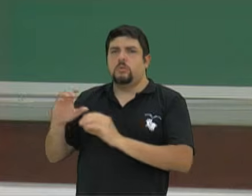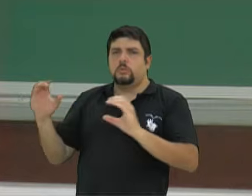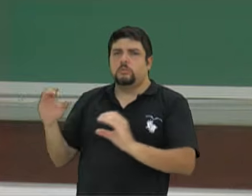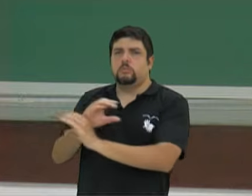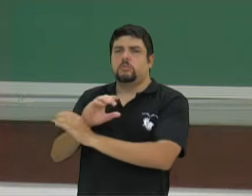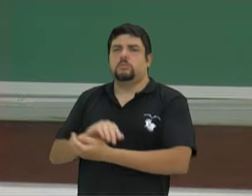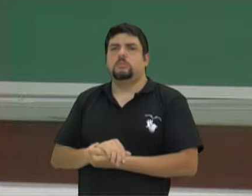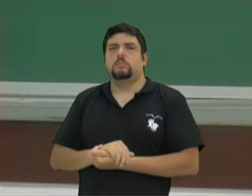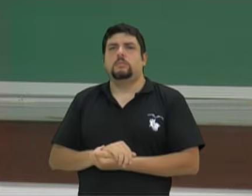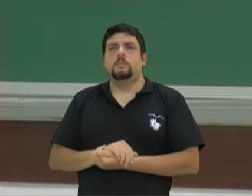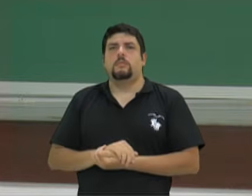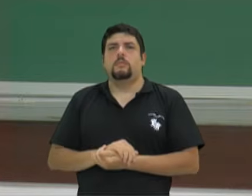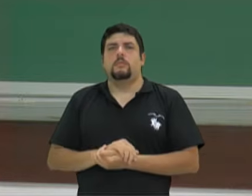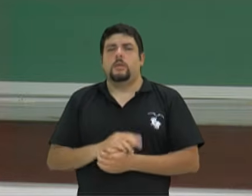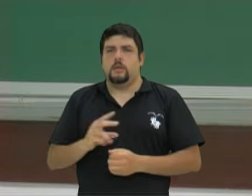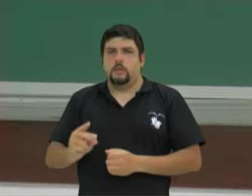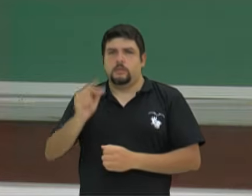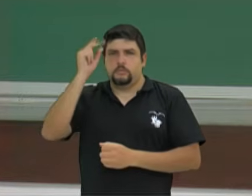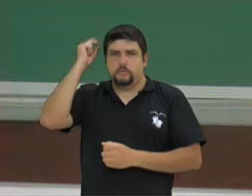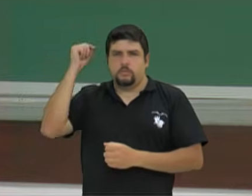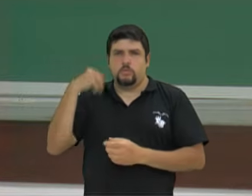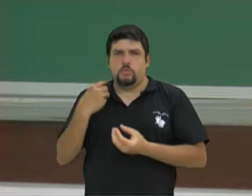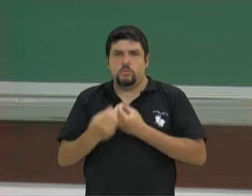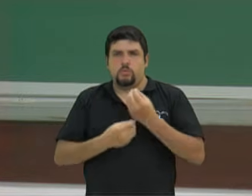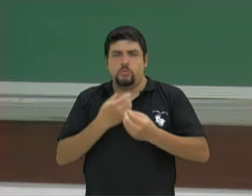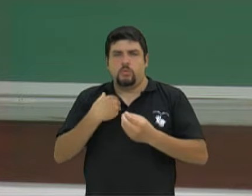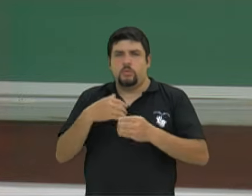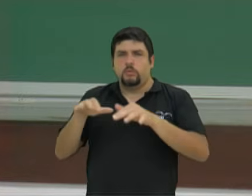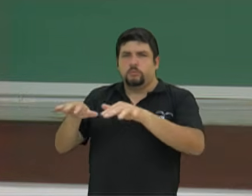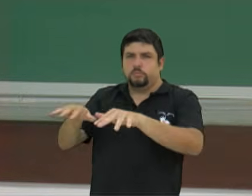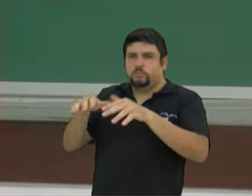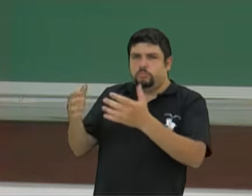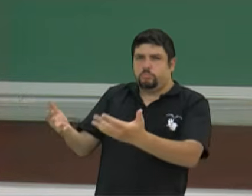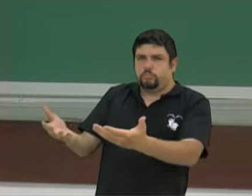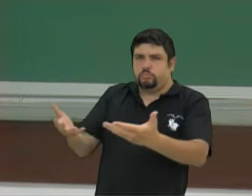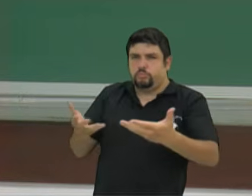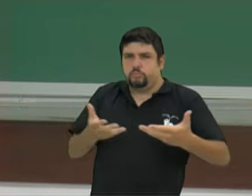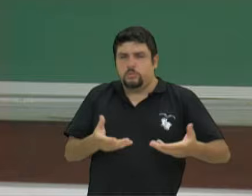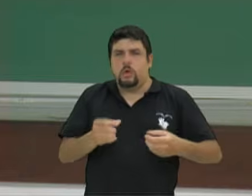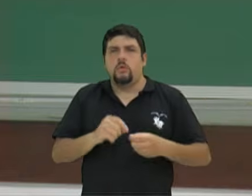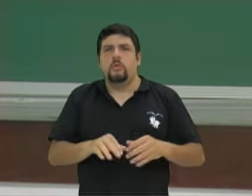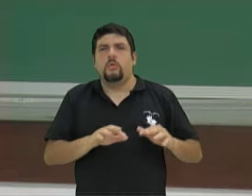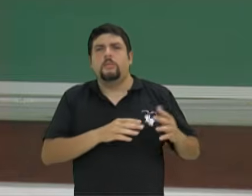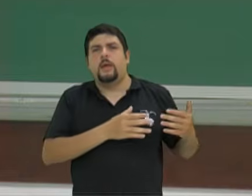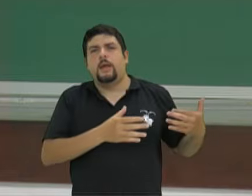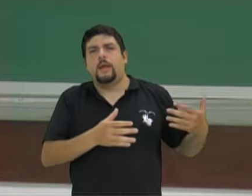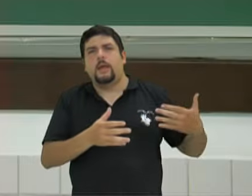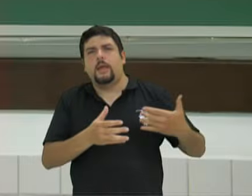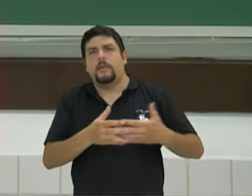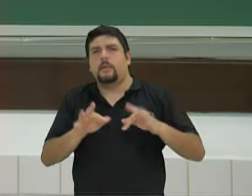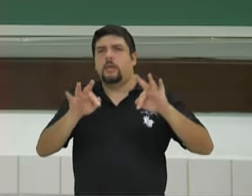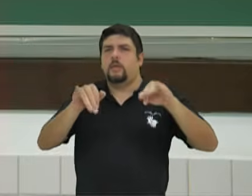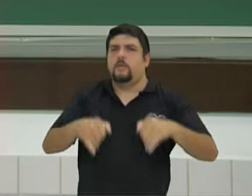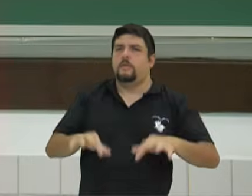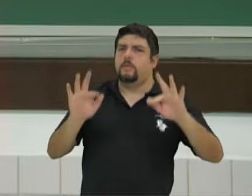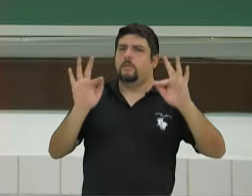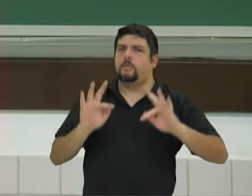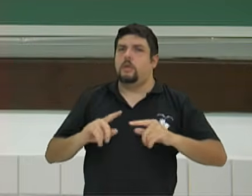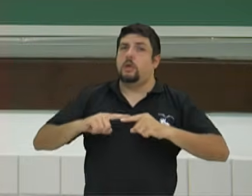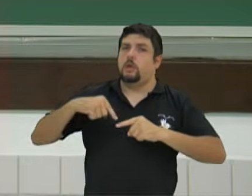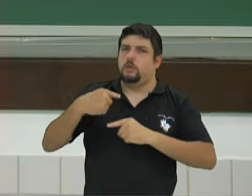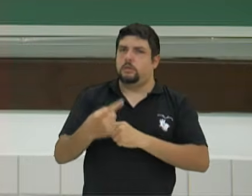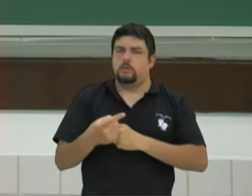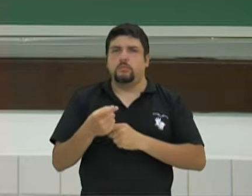no sistema de atração, sempre era final feliz. A gente vai ver hoje aqui que nem sempre foi assim depois,